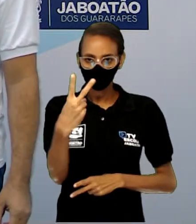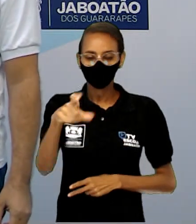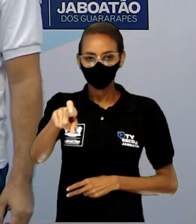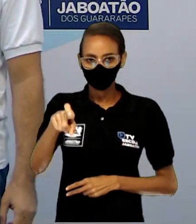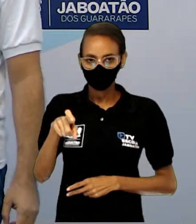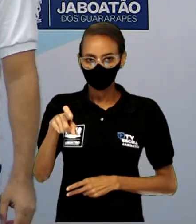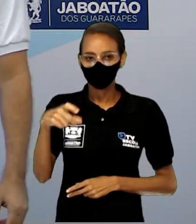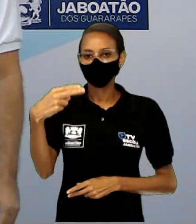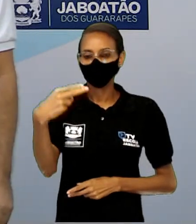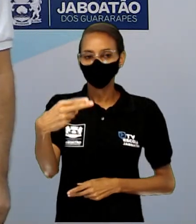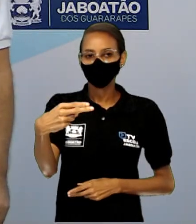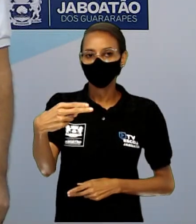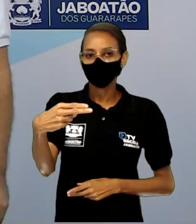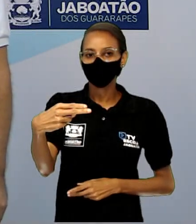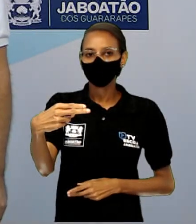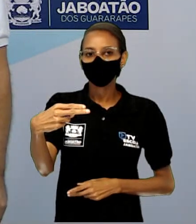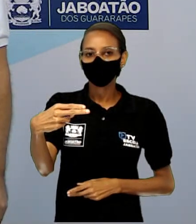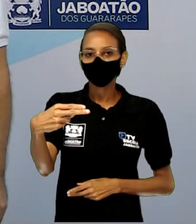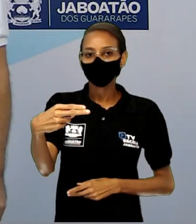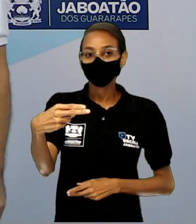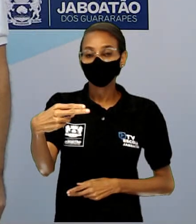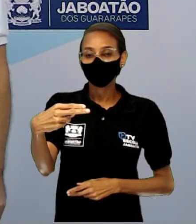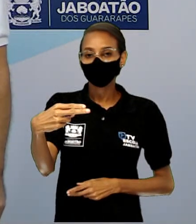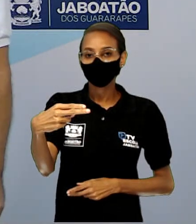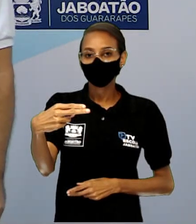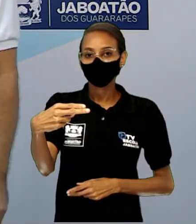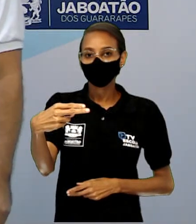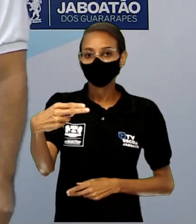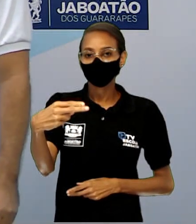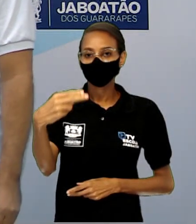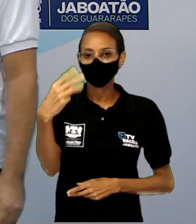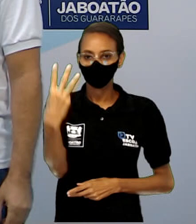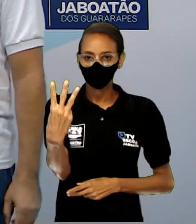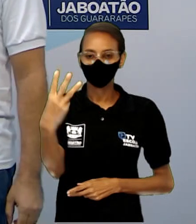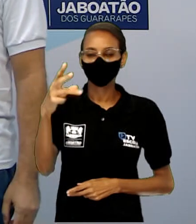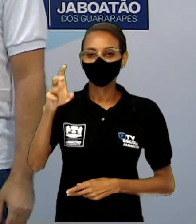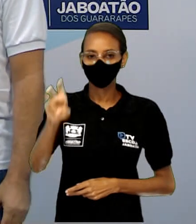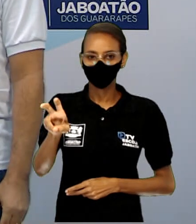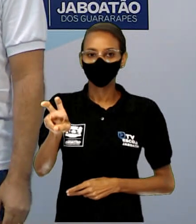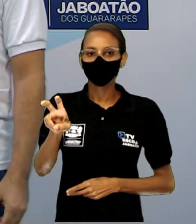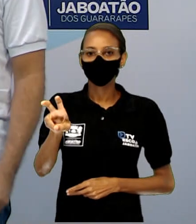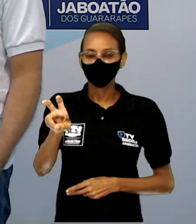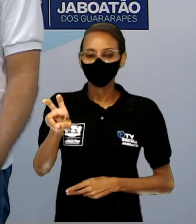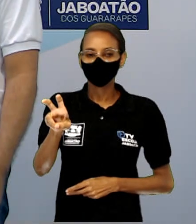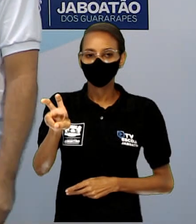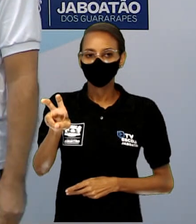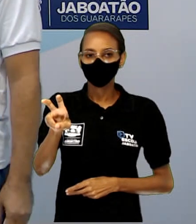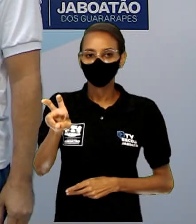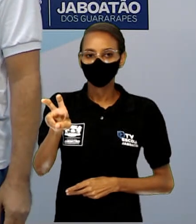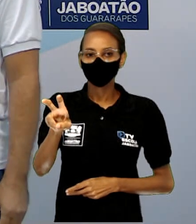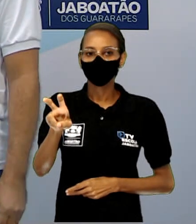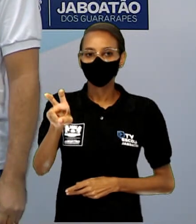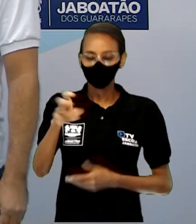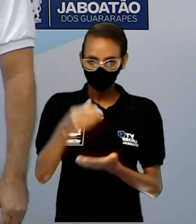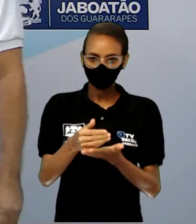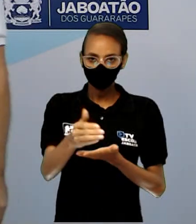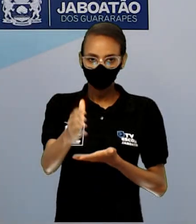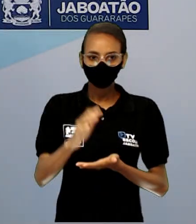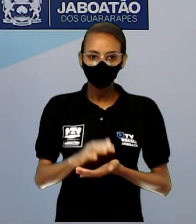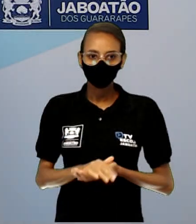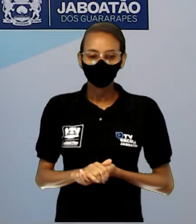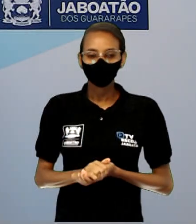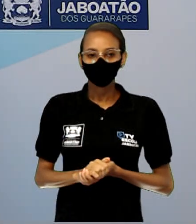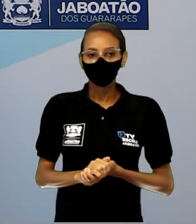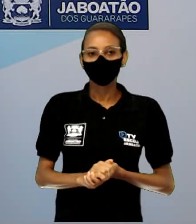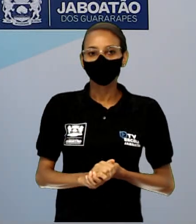de 3.481. E esse número, eu já coloquei ele aqui, que é o 59. A partir de agora,